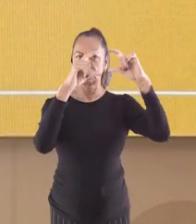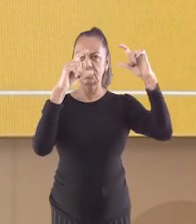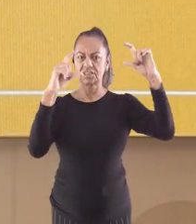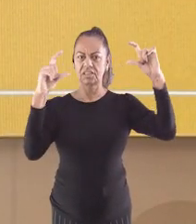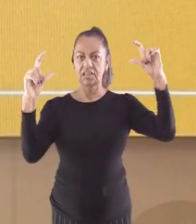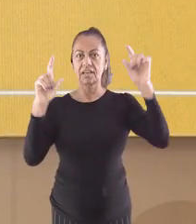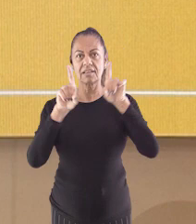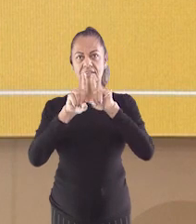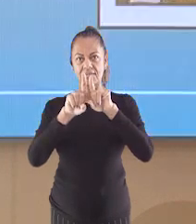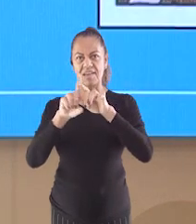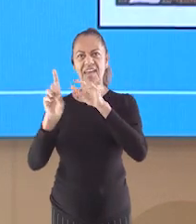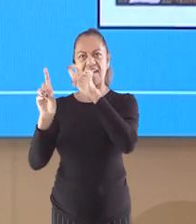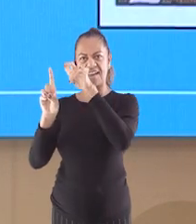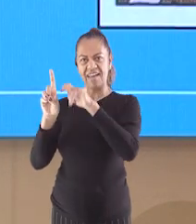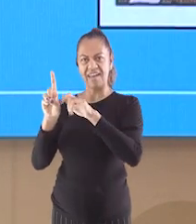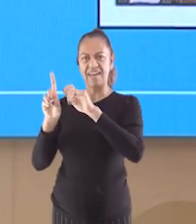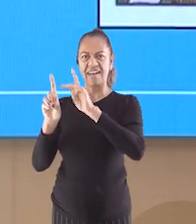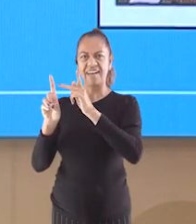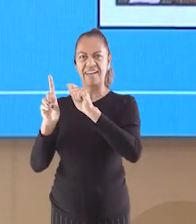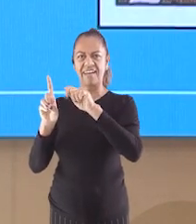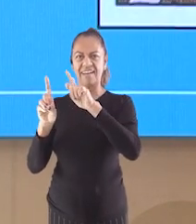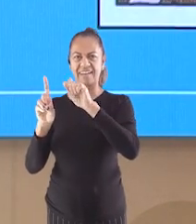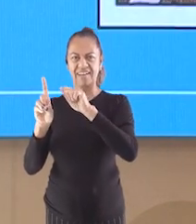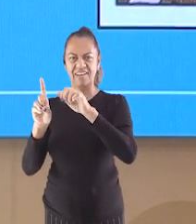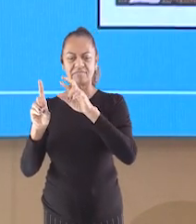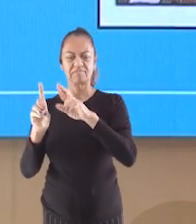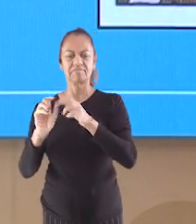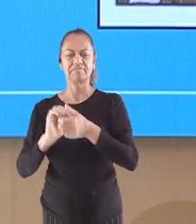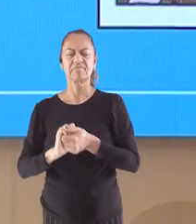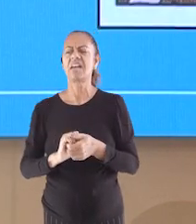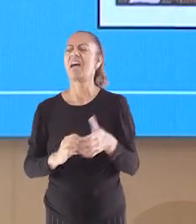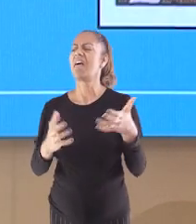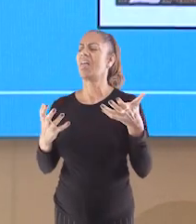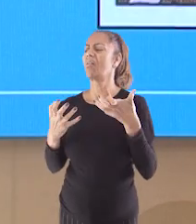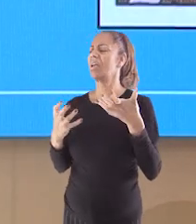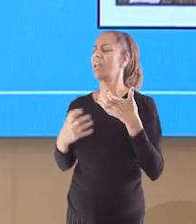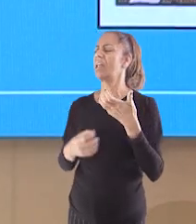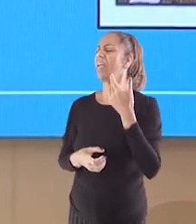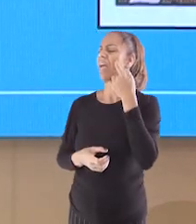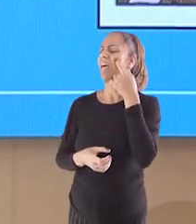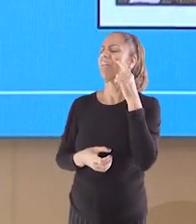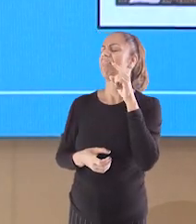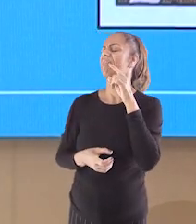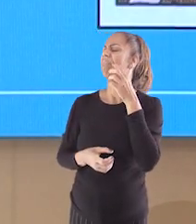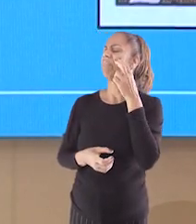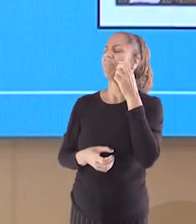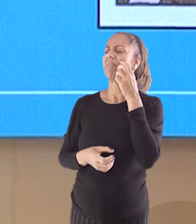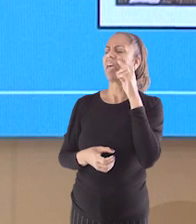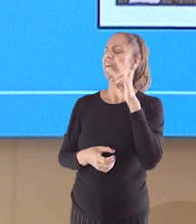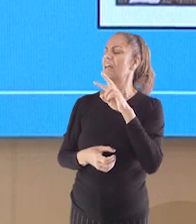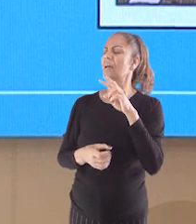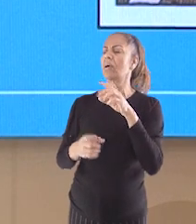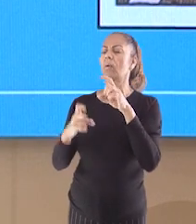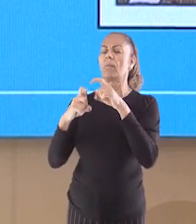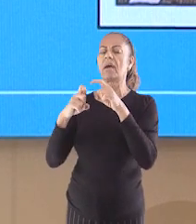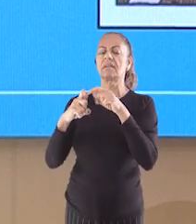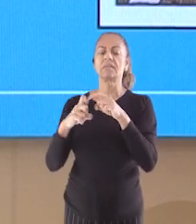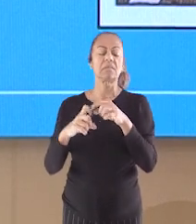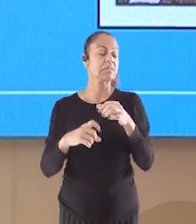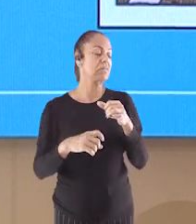em tirinhas? Vejam essa tirinha aqui, que também é do H. Olhem só. Queria ver o doutor. Pois